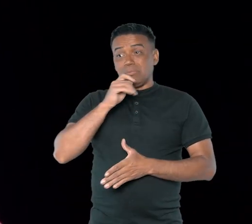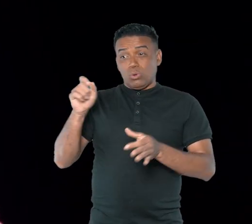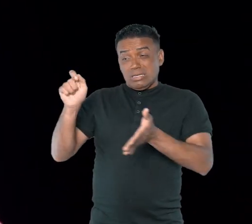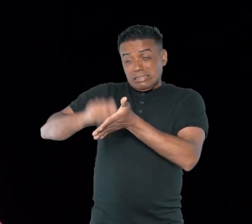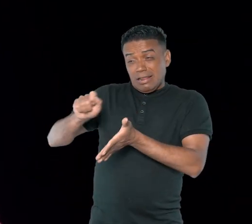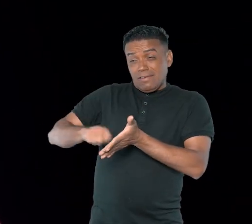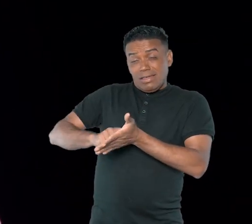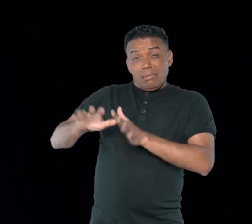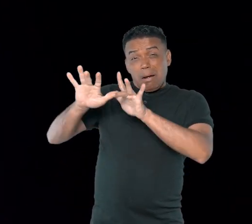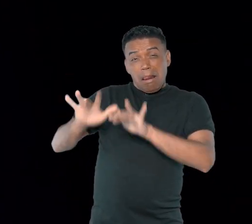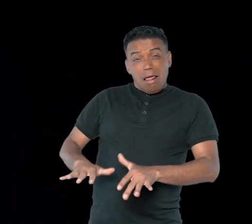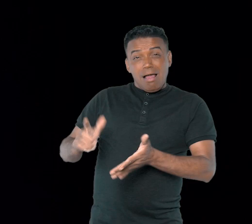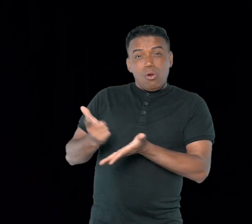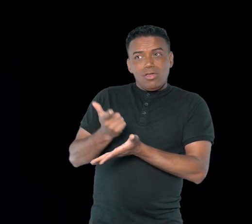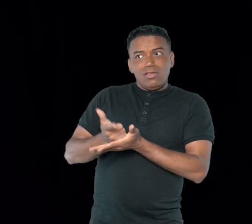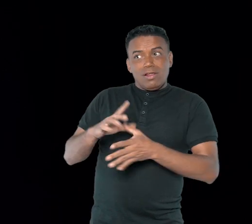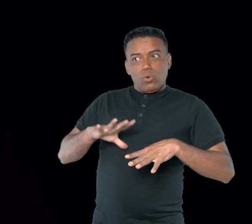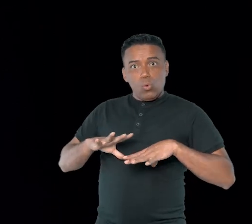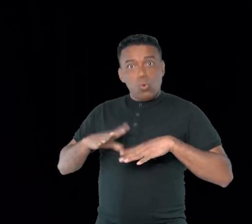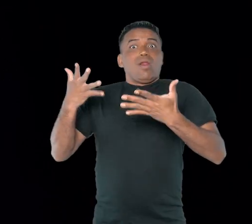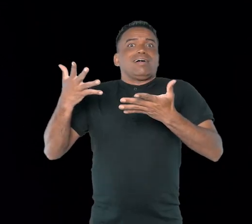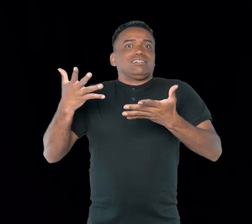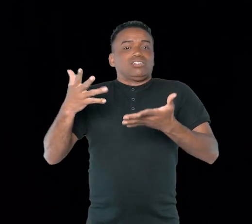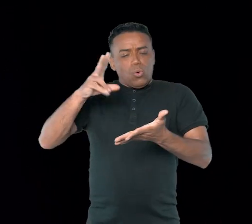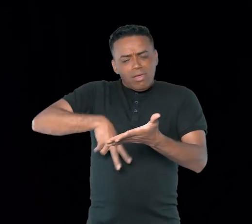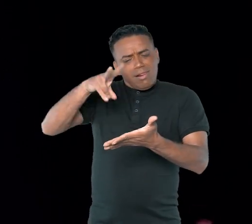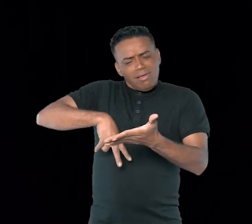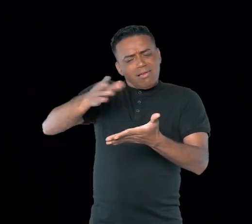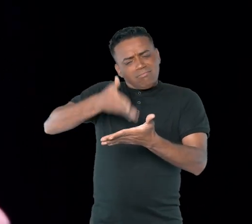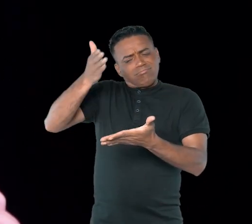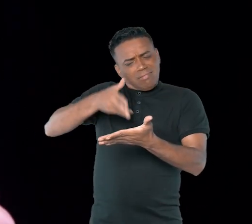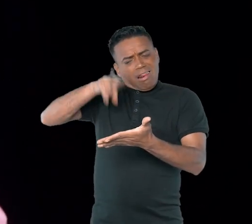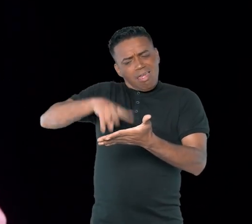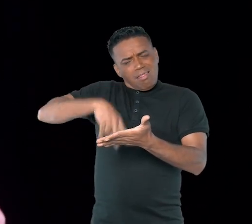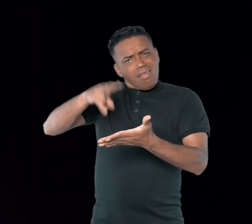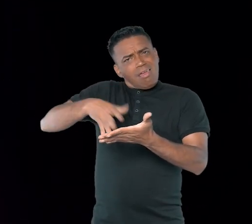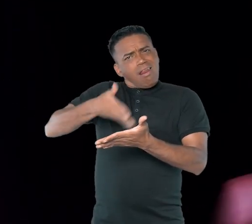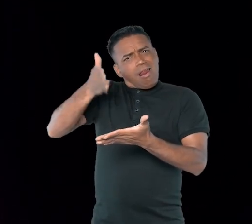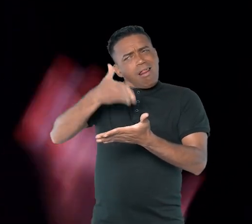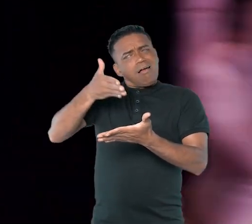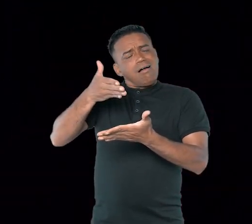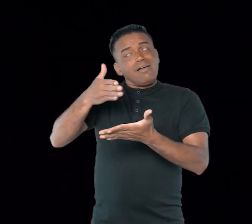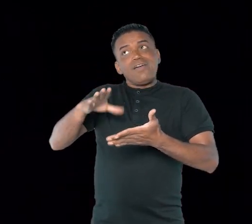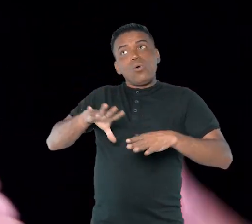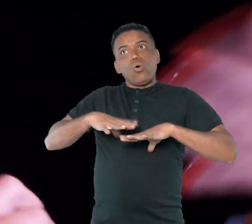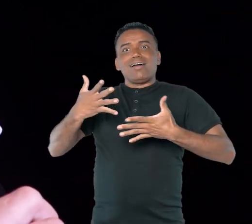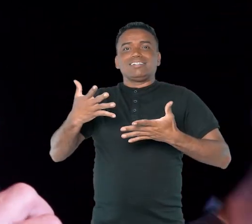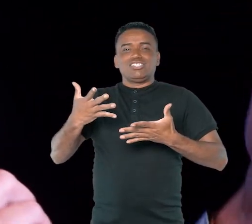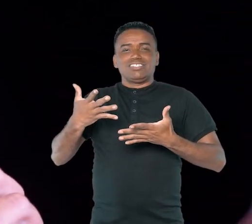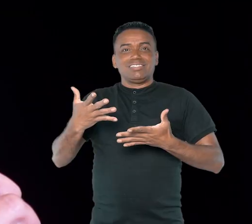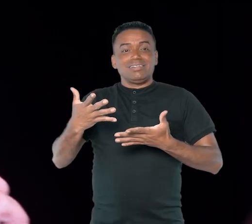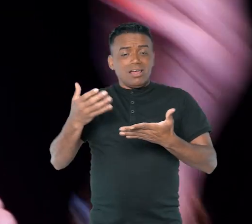livro, isso veio a coragem, que eu li, reli, treli, aí veio a coragem. Eu falei, não, é uma outra história, é